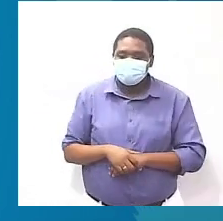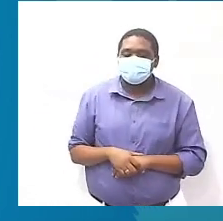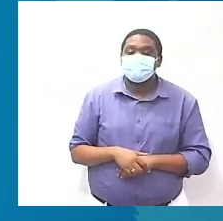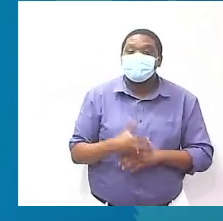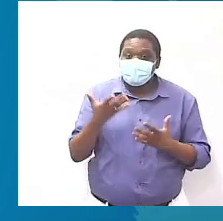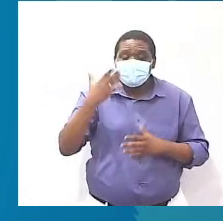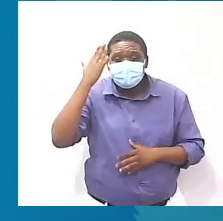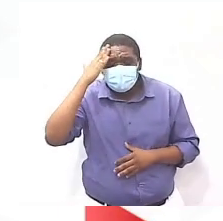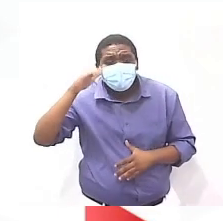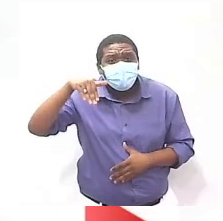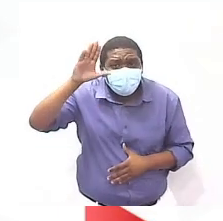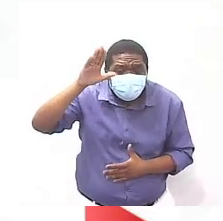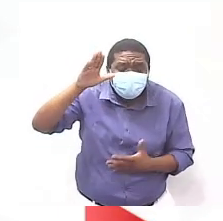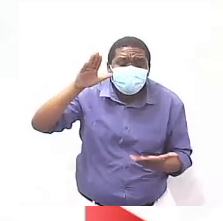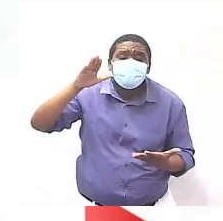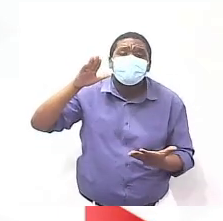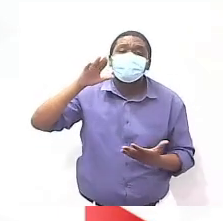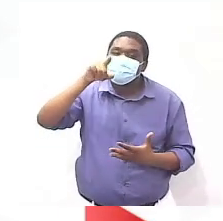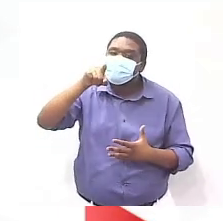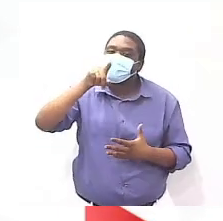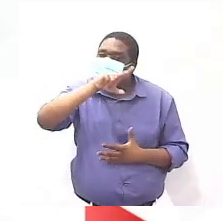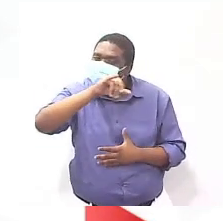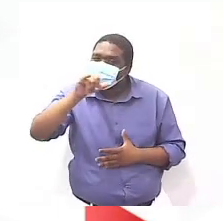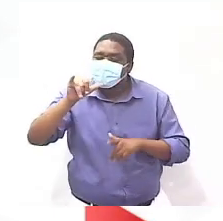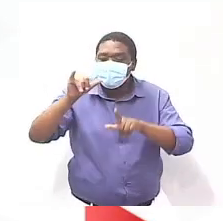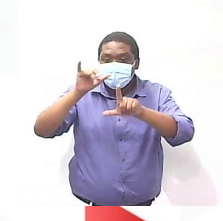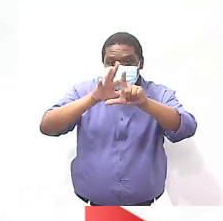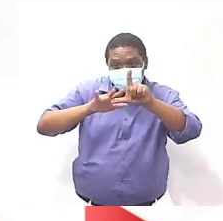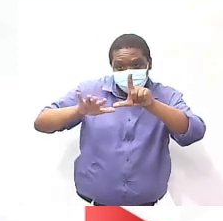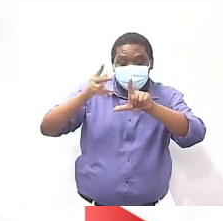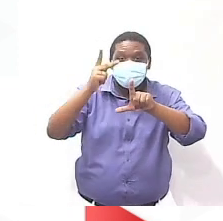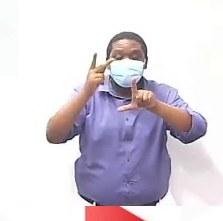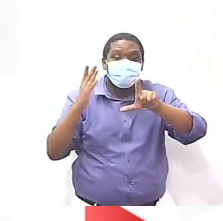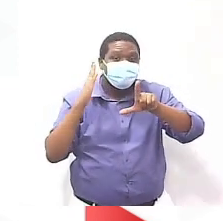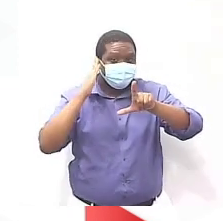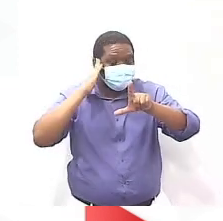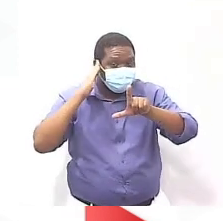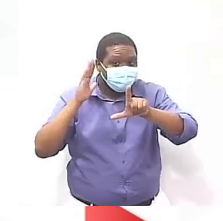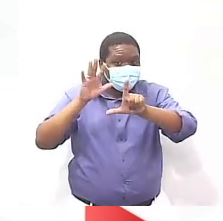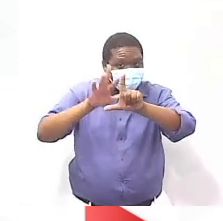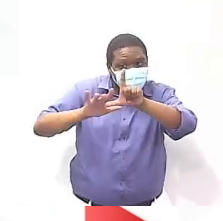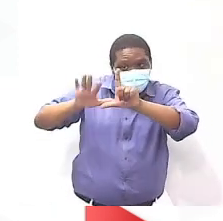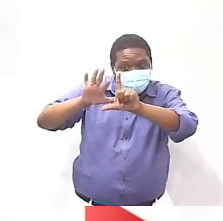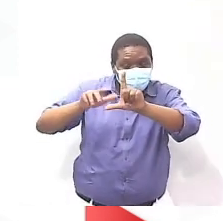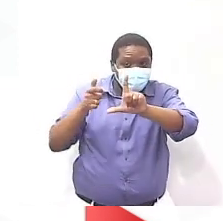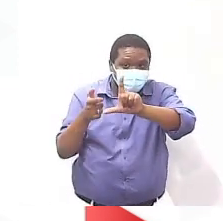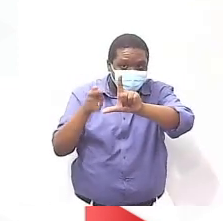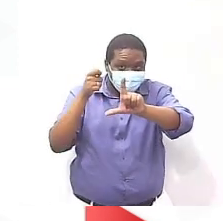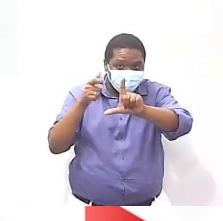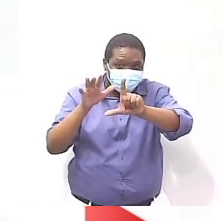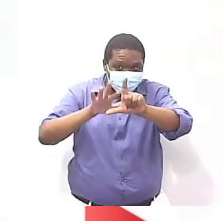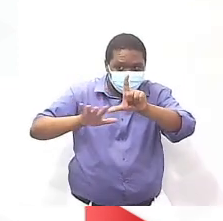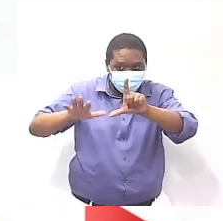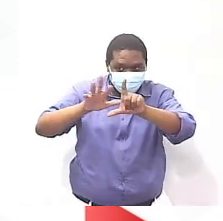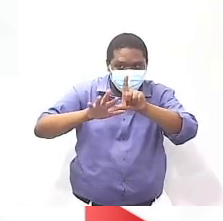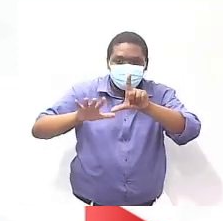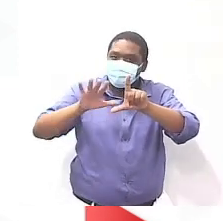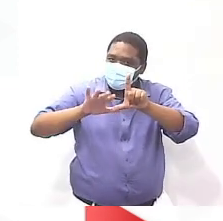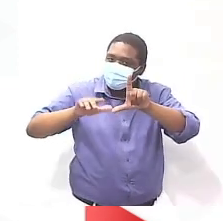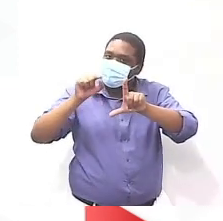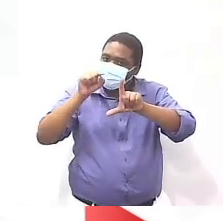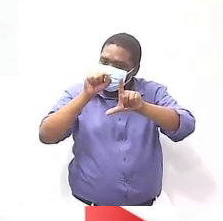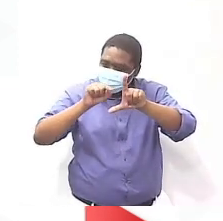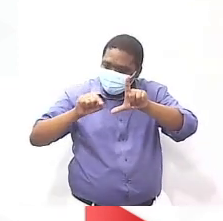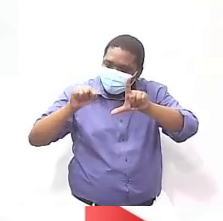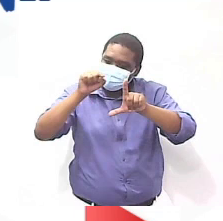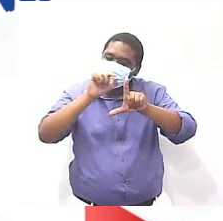Quer saber um pouquinho mais? Você vai apontar a câmera do teu celular para esse QR Code que está aí acima da tua tela, esse